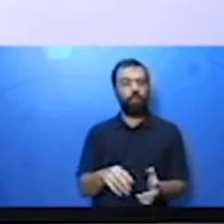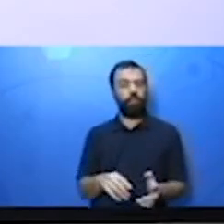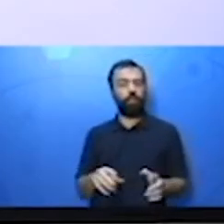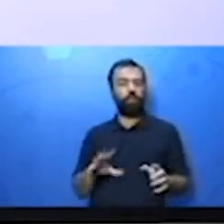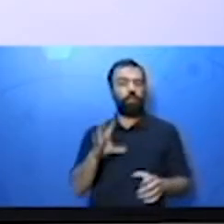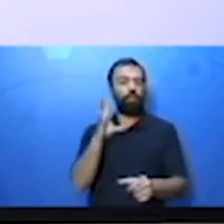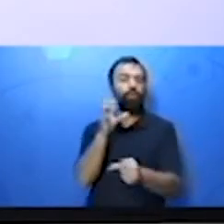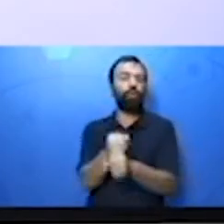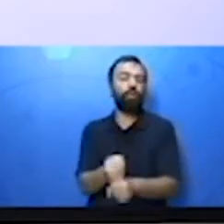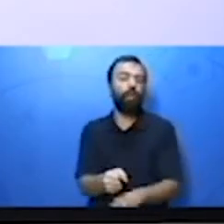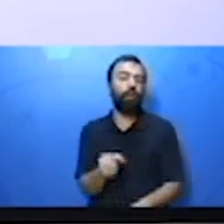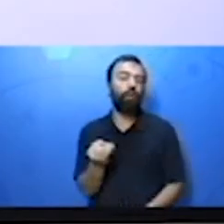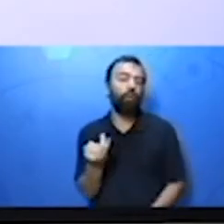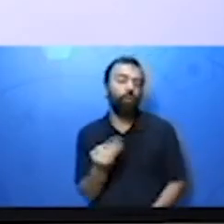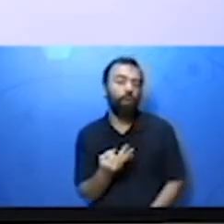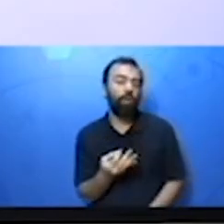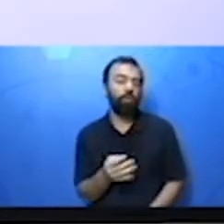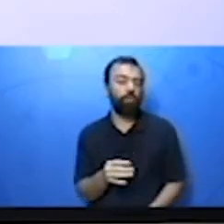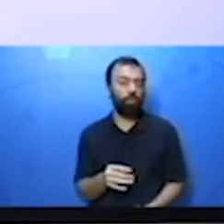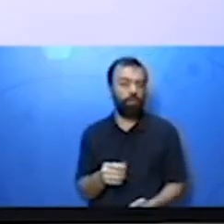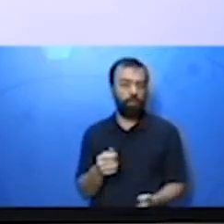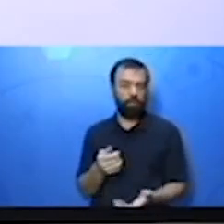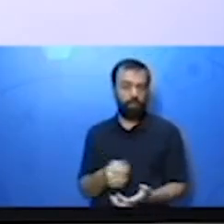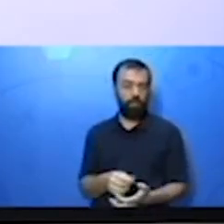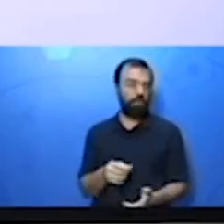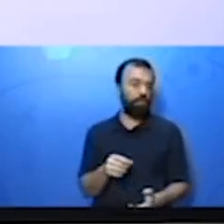que emprestar.